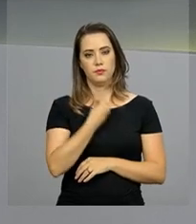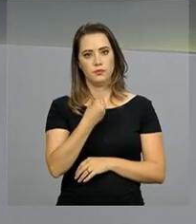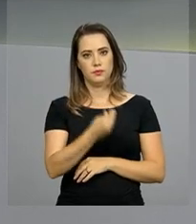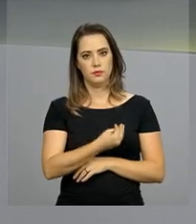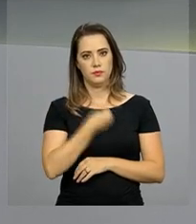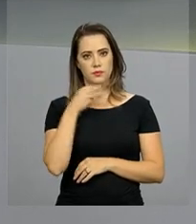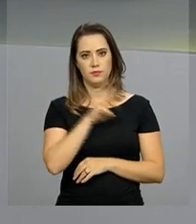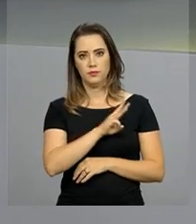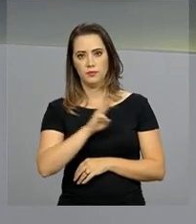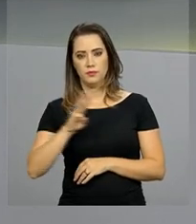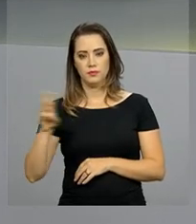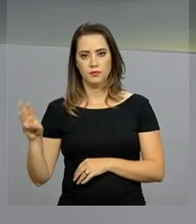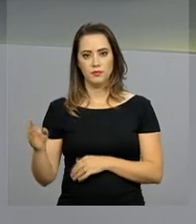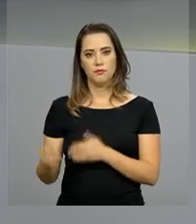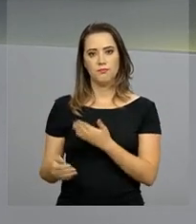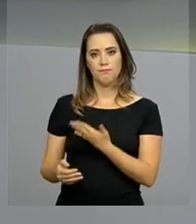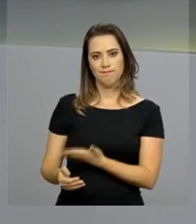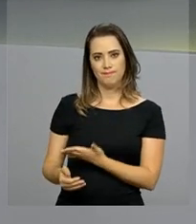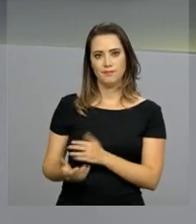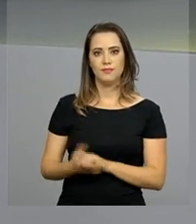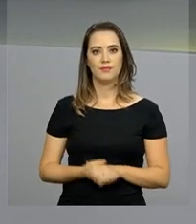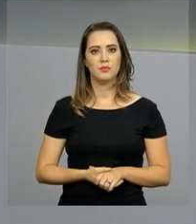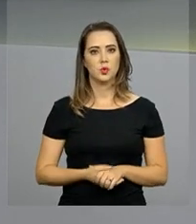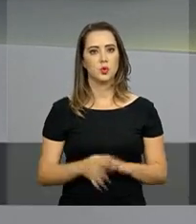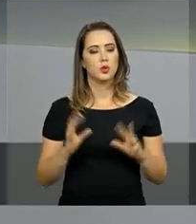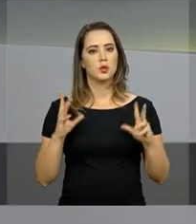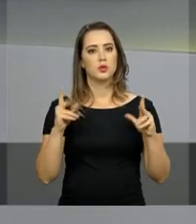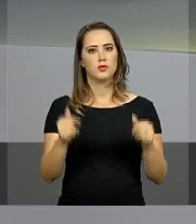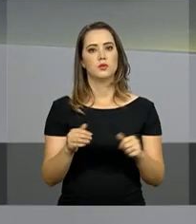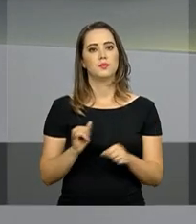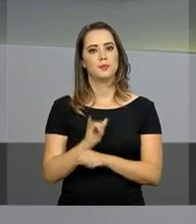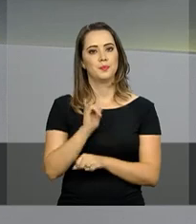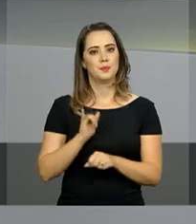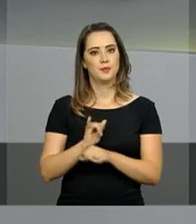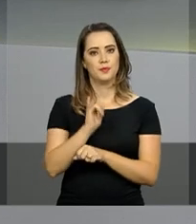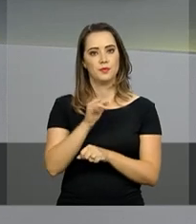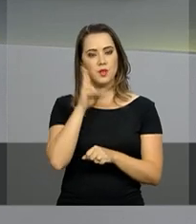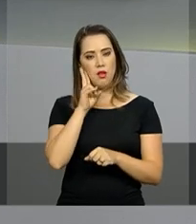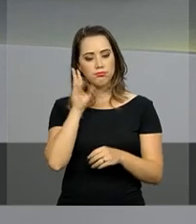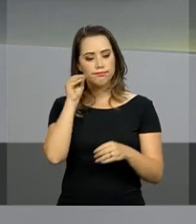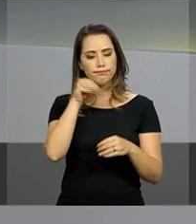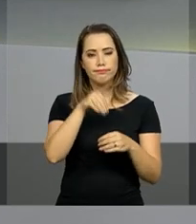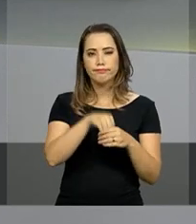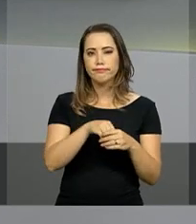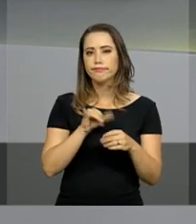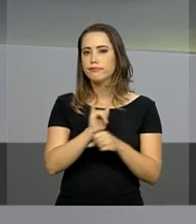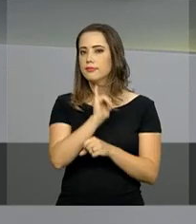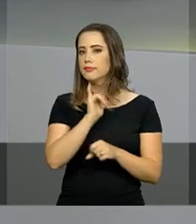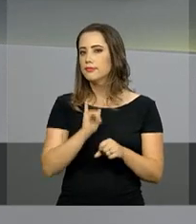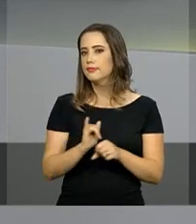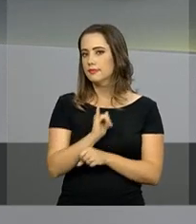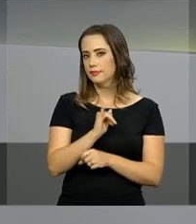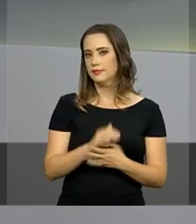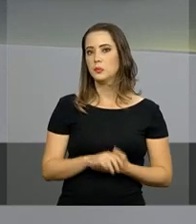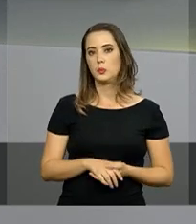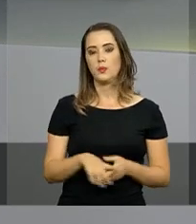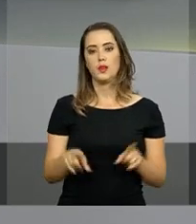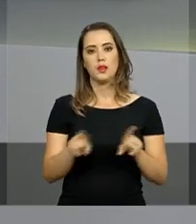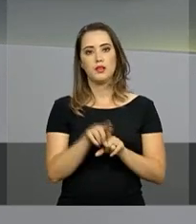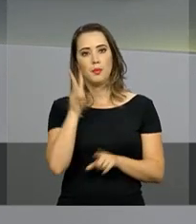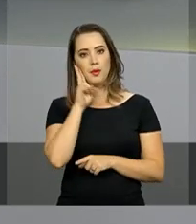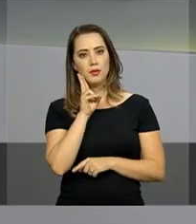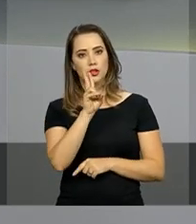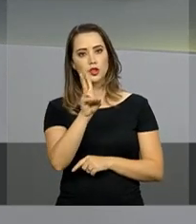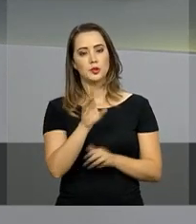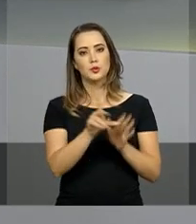nossa programação ao vivo pelo site da NBR na internet. Todas as reportagens estão disponíveis em nosso canal no YouTube. E